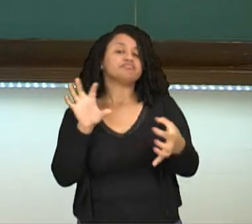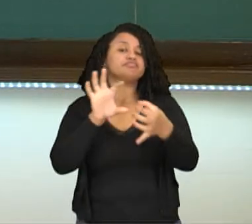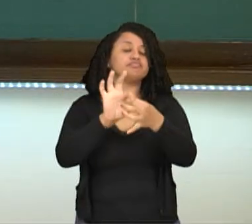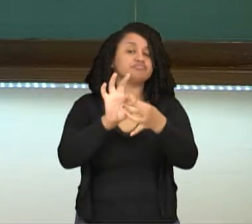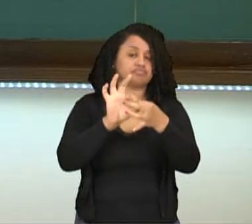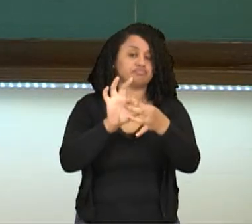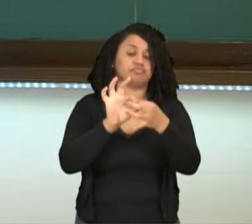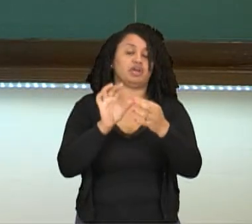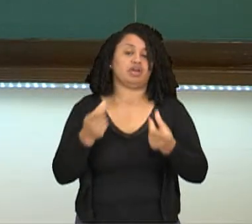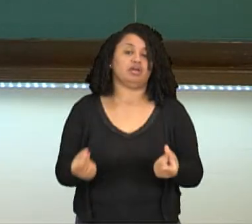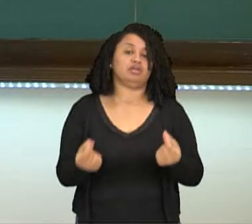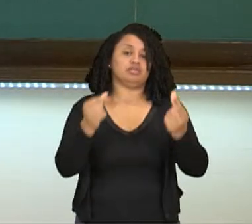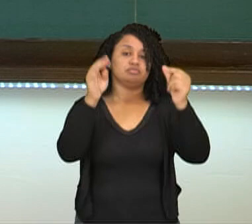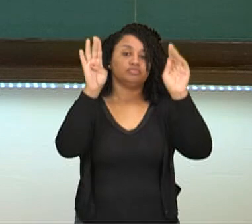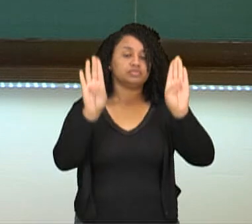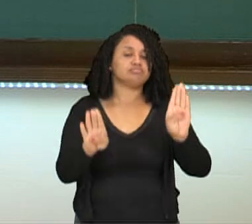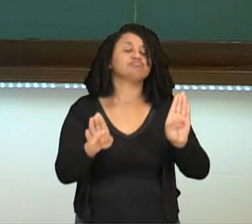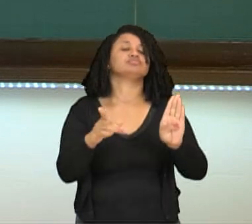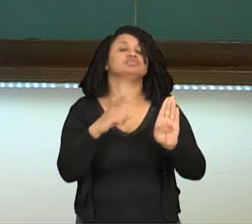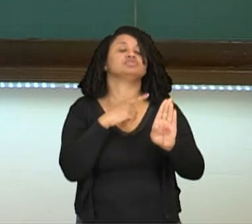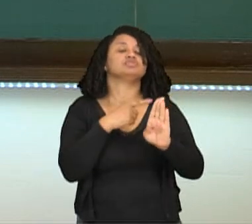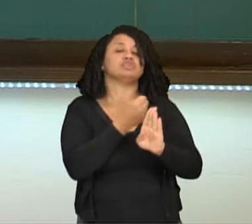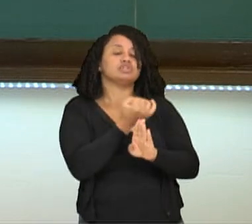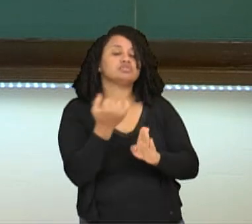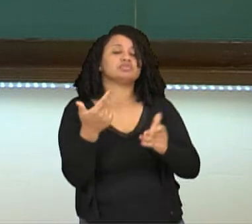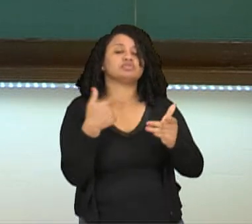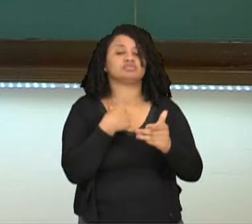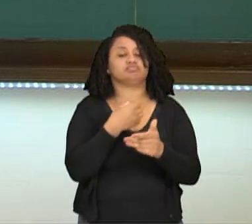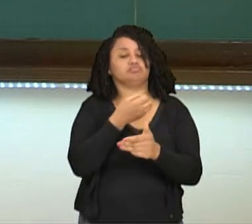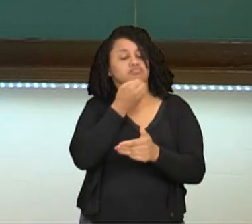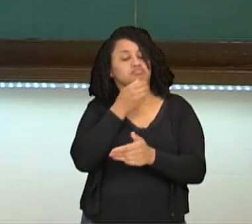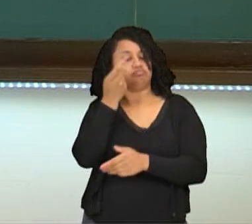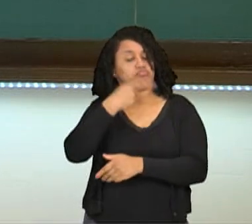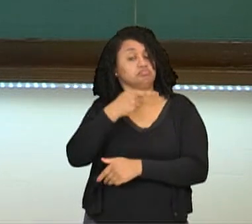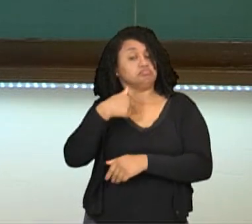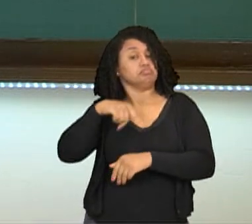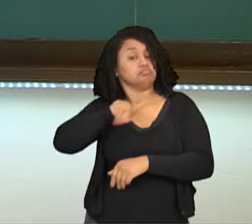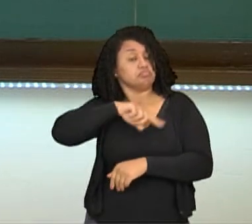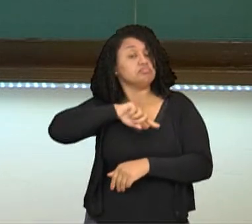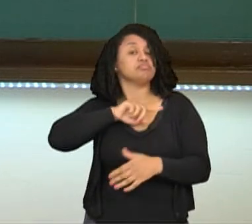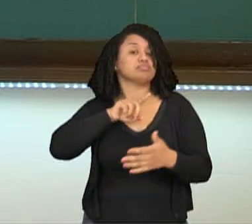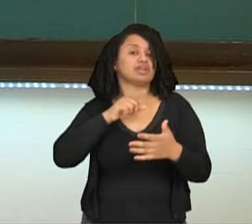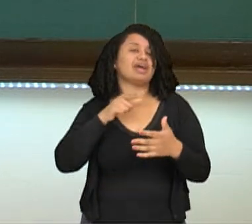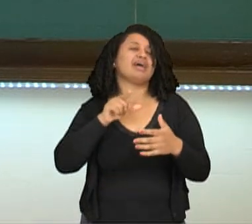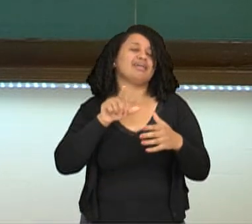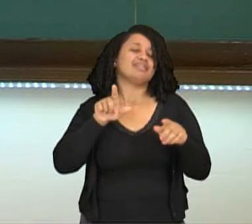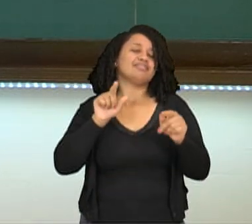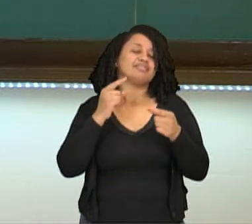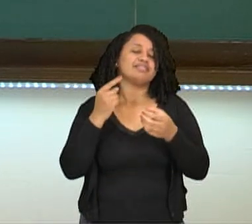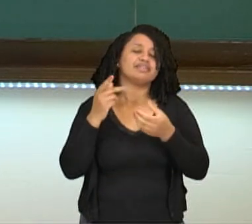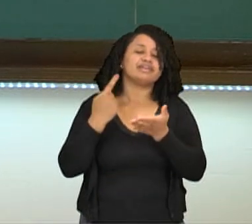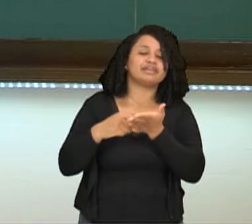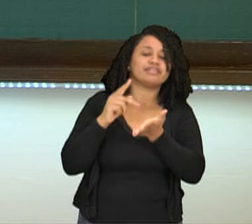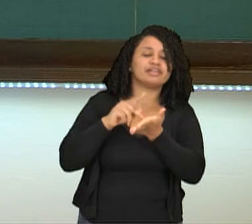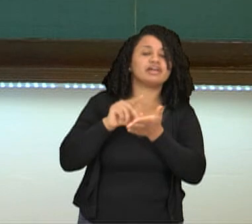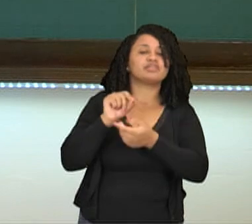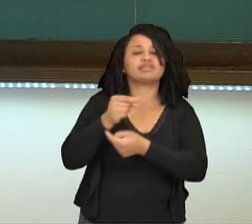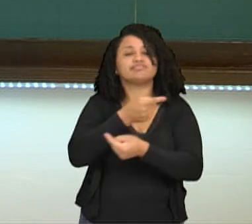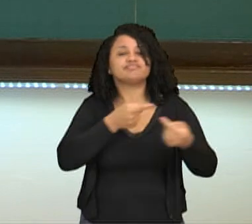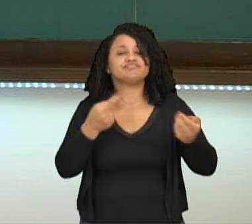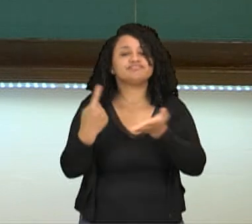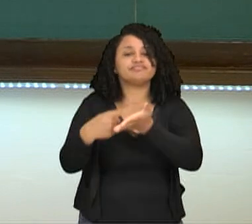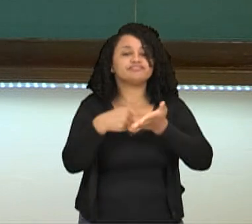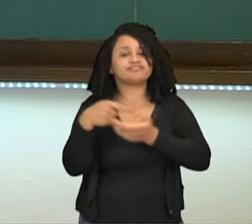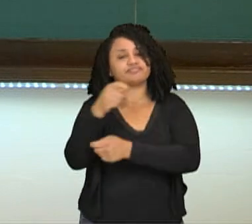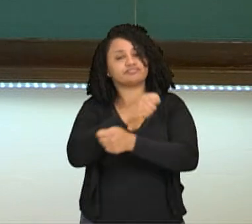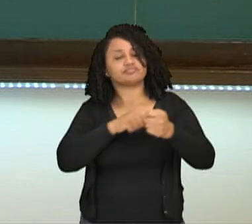com a burguesia, trouxesse alguns benefícios, aliasse num sentido de acordos econômicos, né? Ele via que se